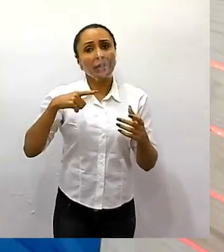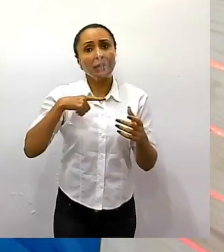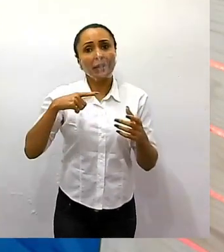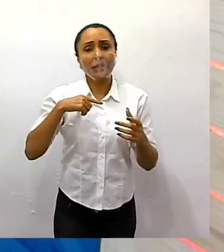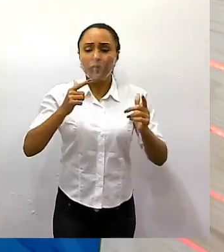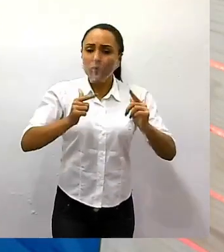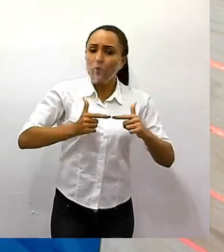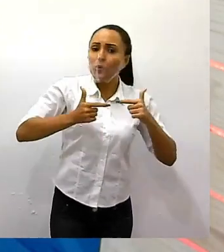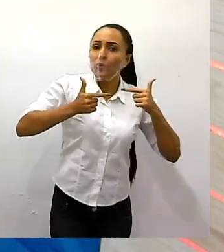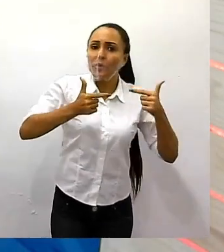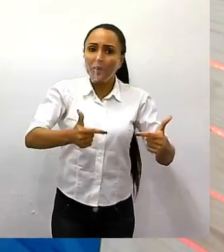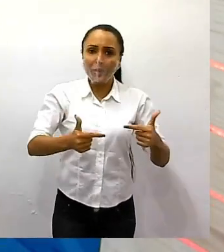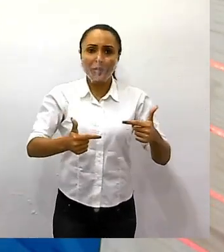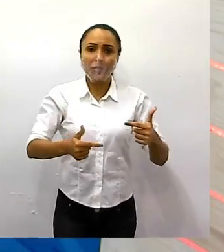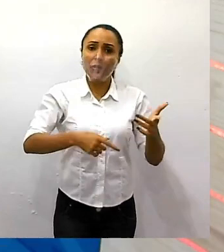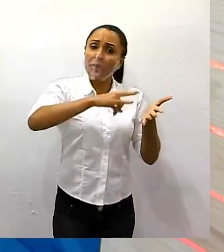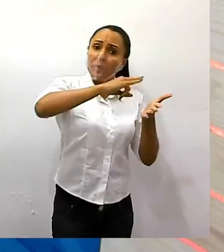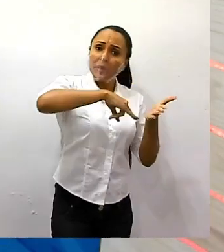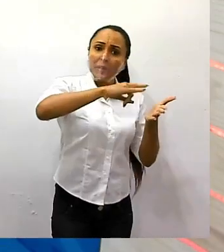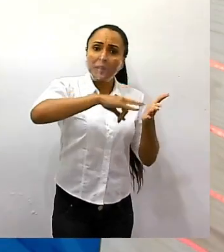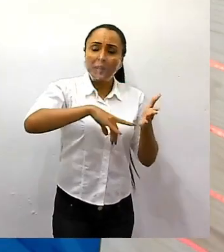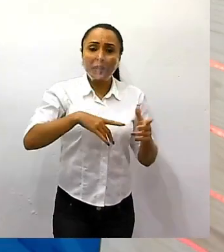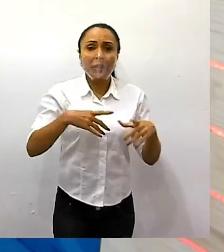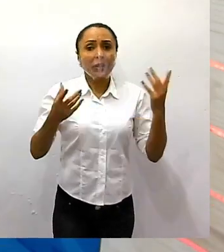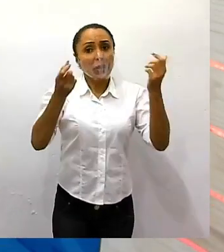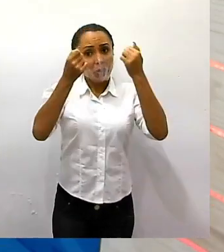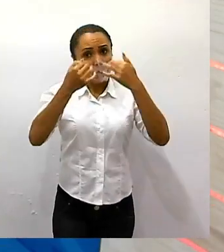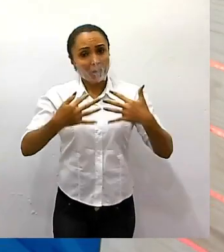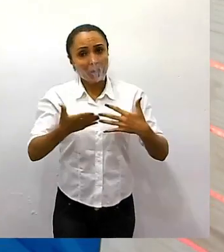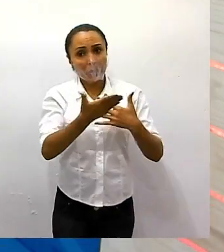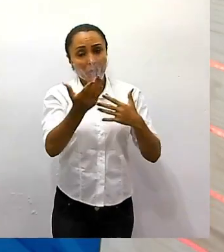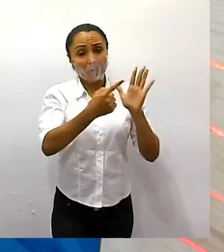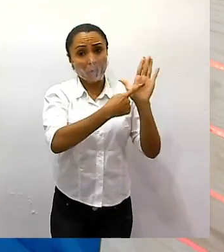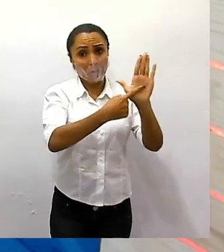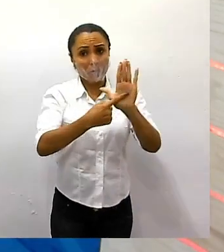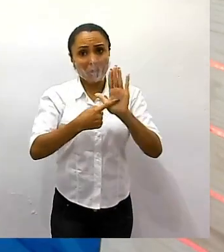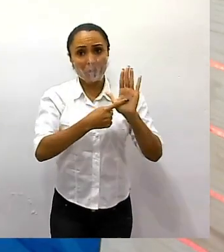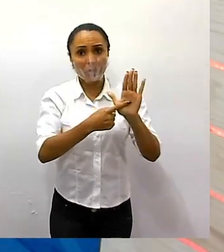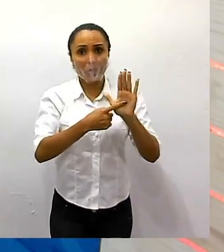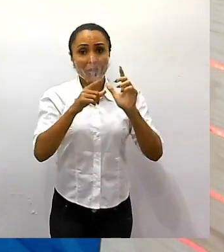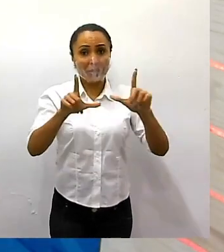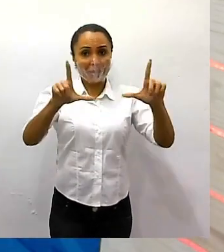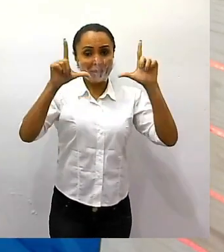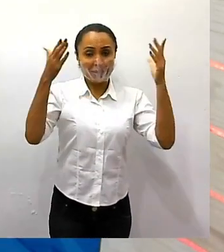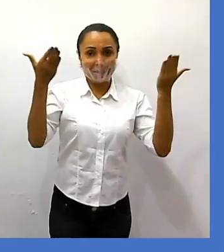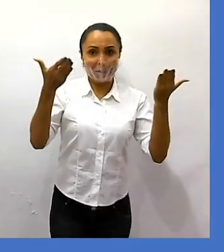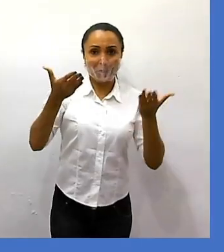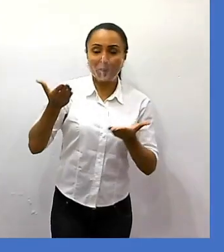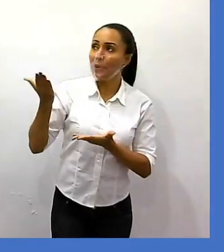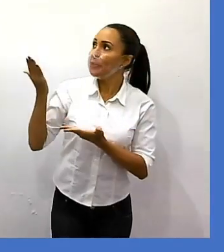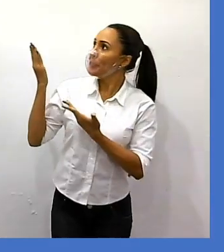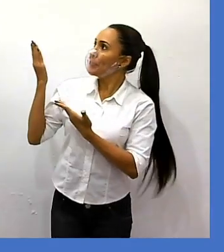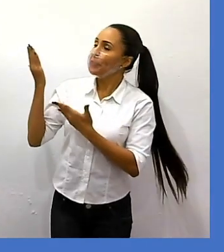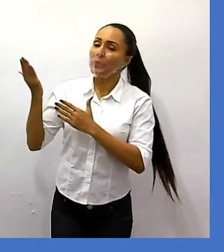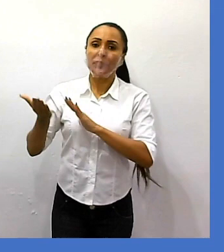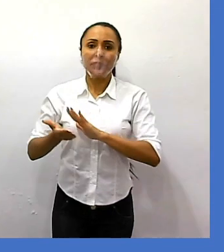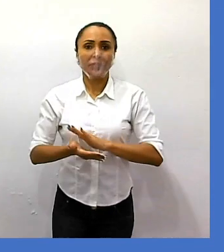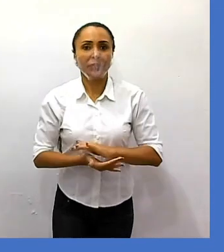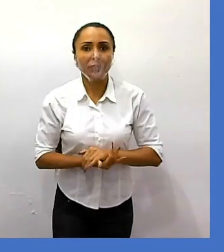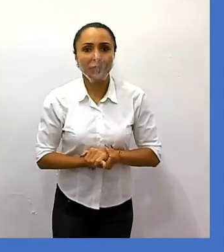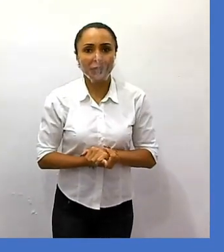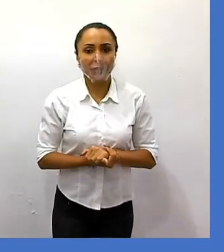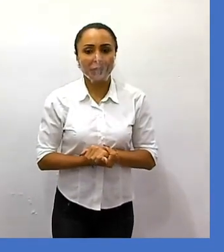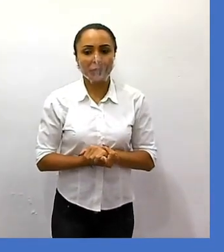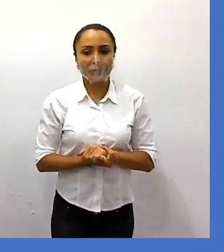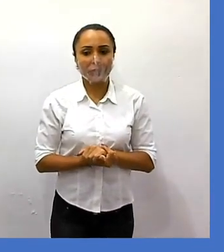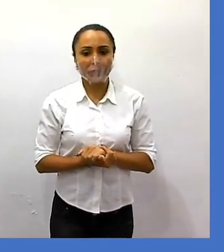bilheteria. Entre eles, esses que eu falei para vocês, que eu vou mostrar para vocês na tela agora, para vocês acompanharem a foto bem direitinho.